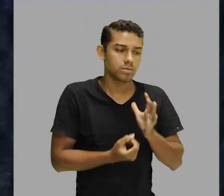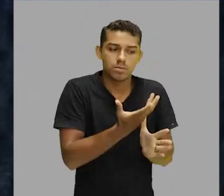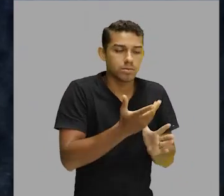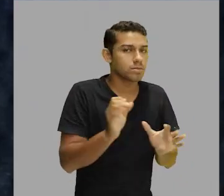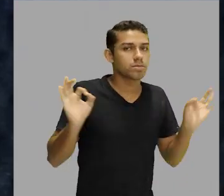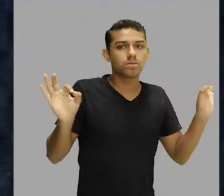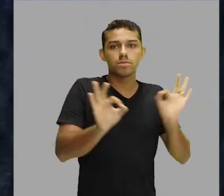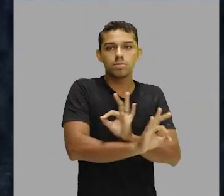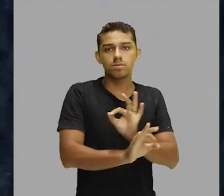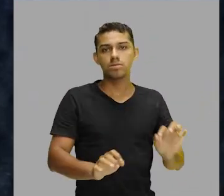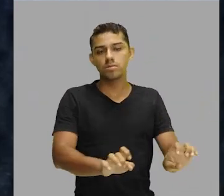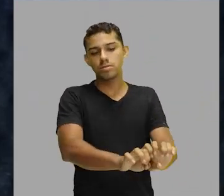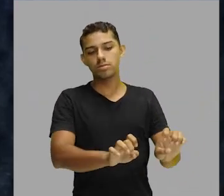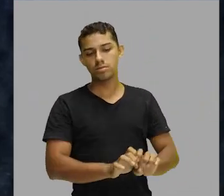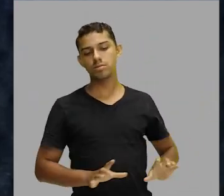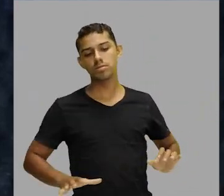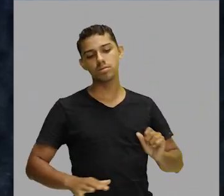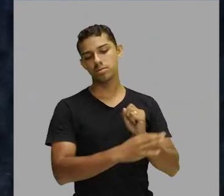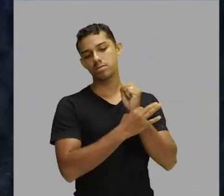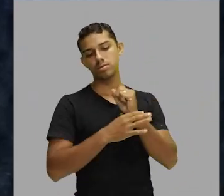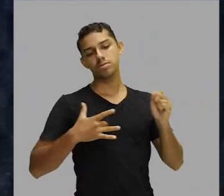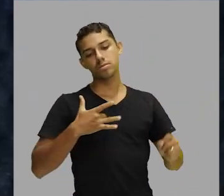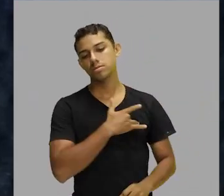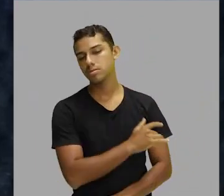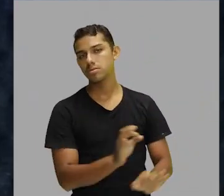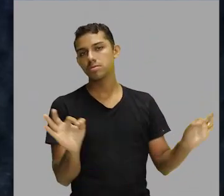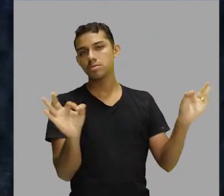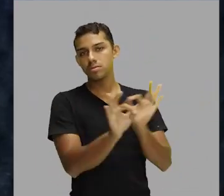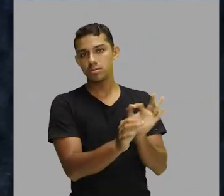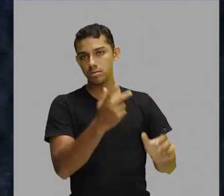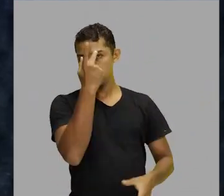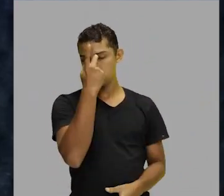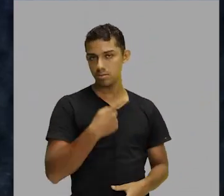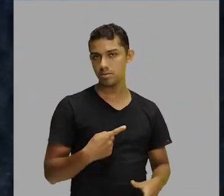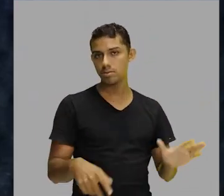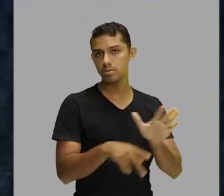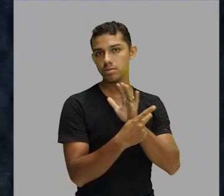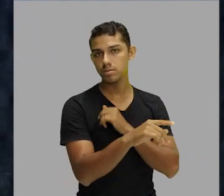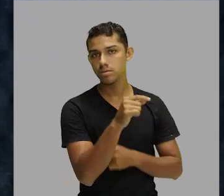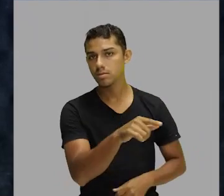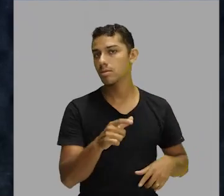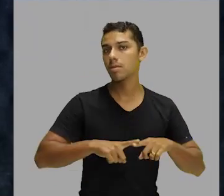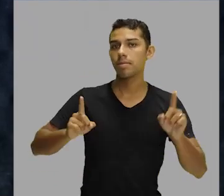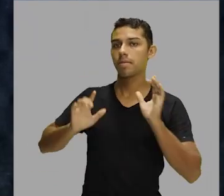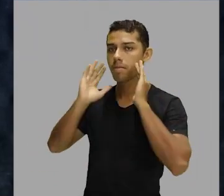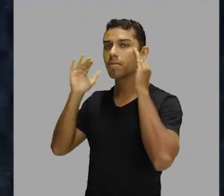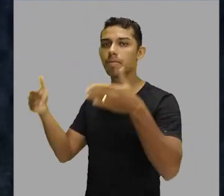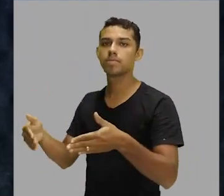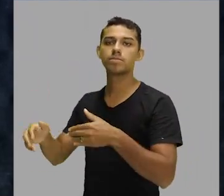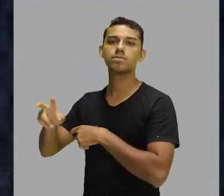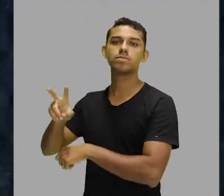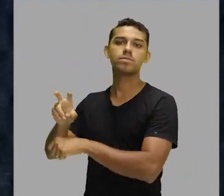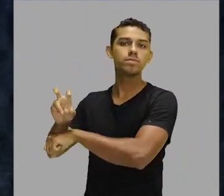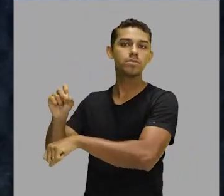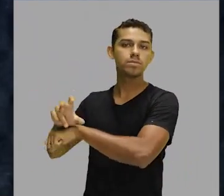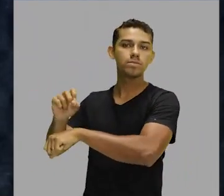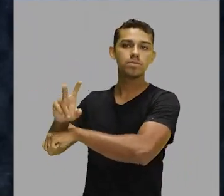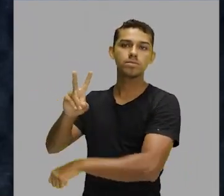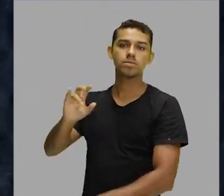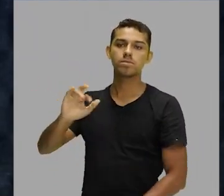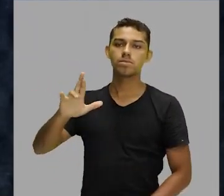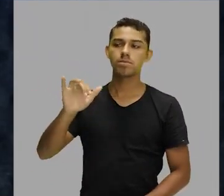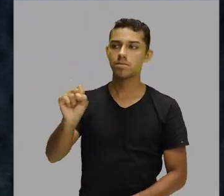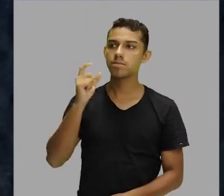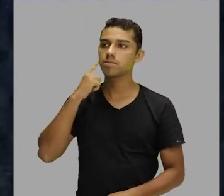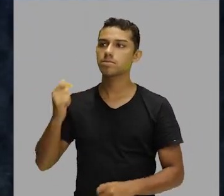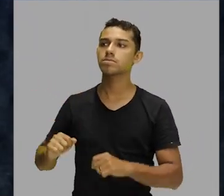produzir estruturas ou substâncias para si e vai passar a trabalhar exclusivamente para o vírus. E esse